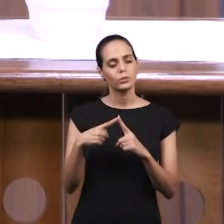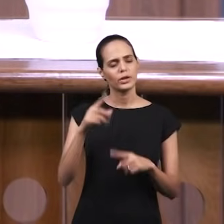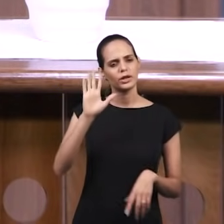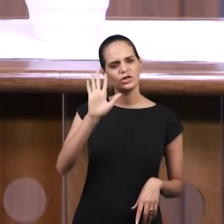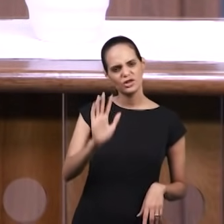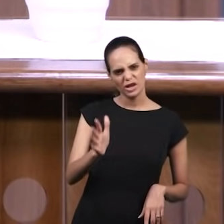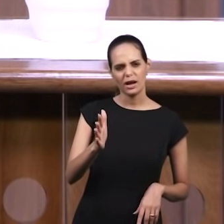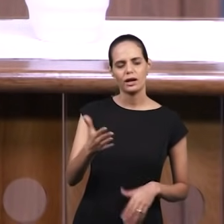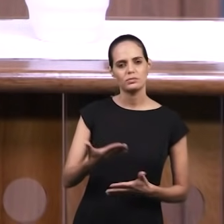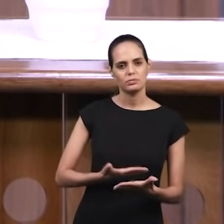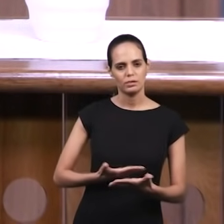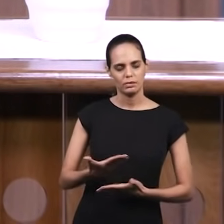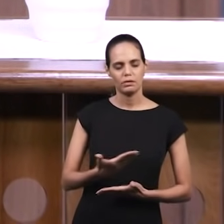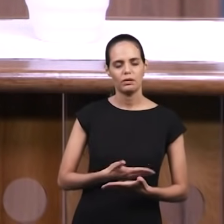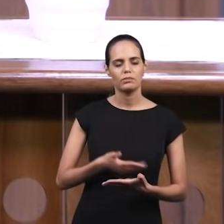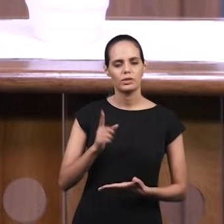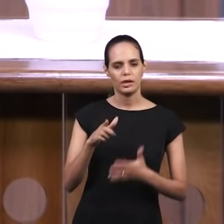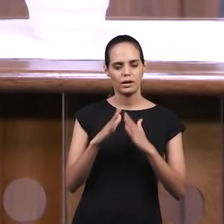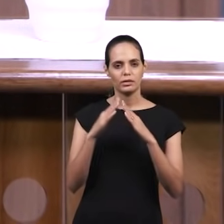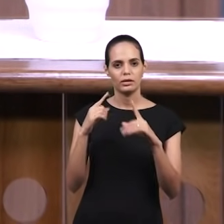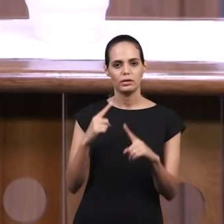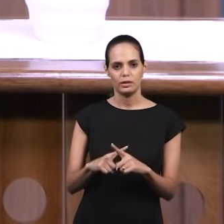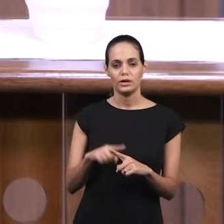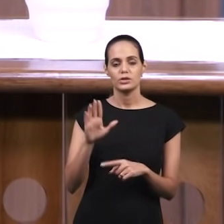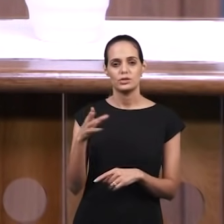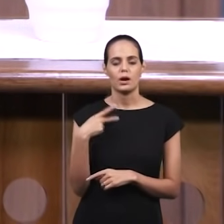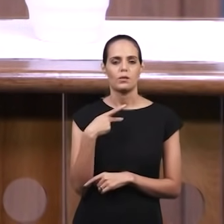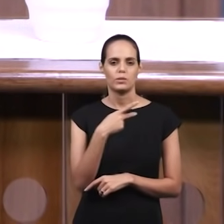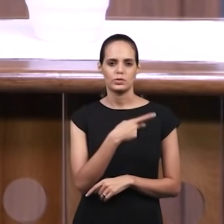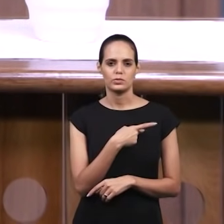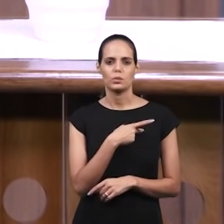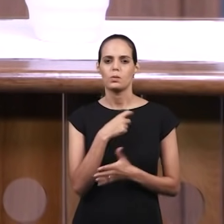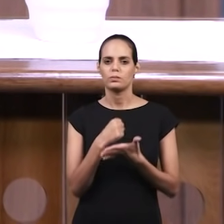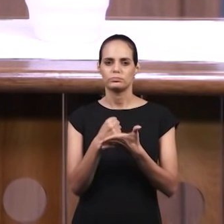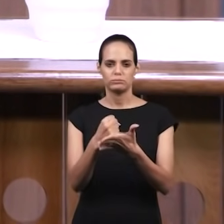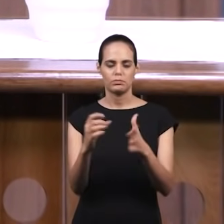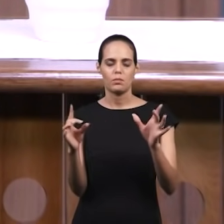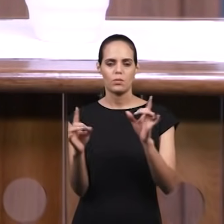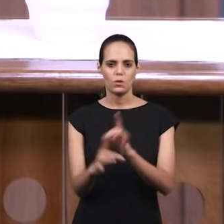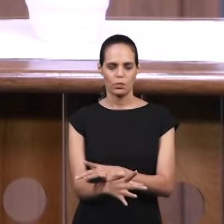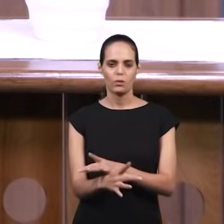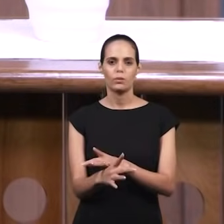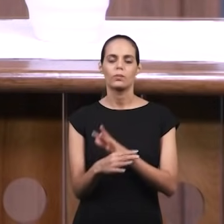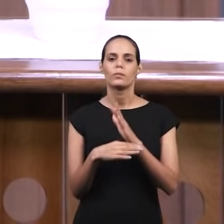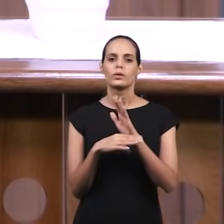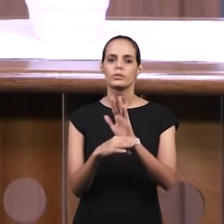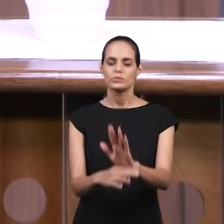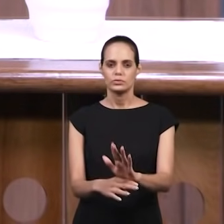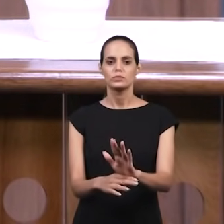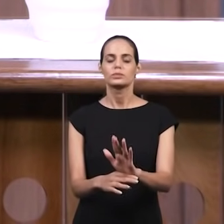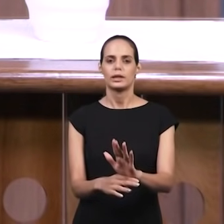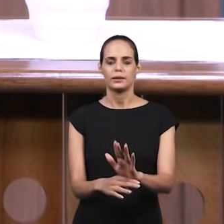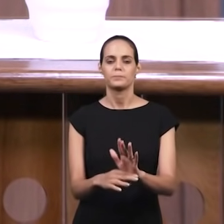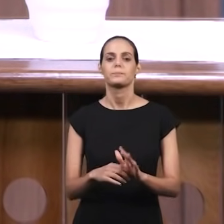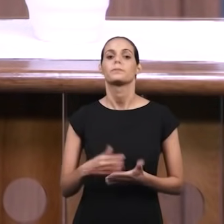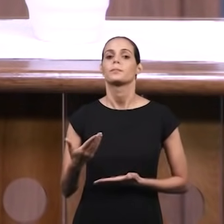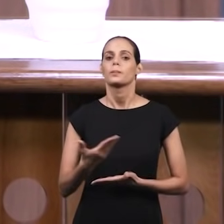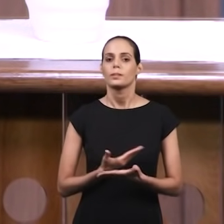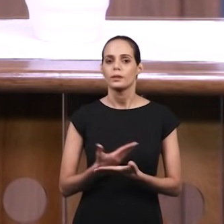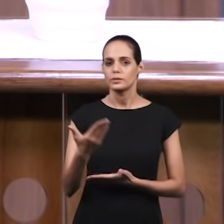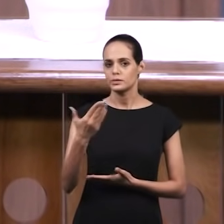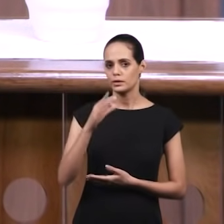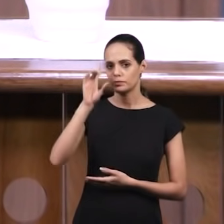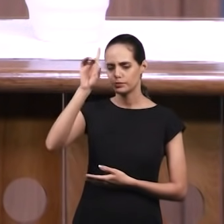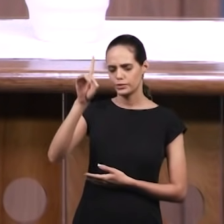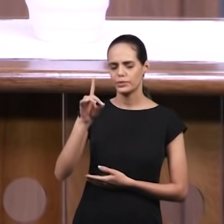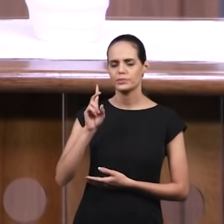pastores, aqueles que estão sempre prontos a assisti-lo. O servo de Deus, ele como uma ovelha, nunca fica sem ser